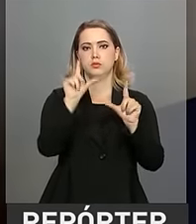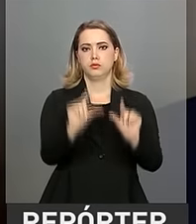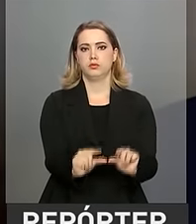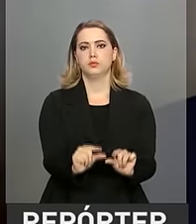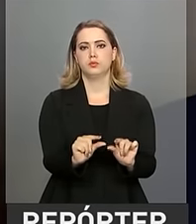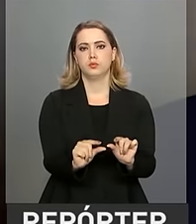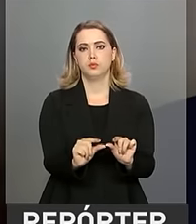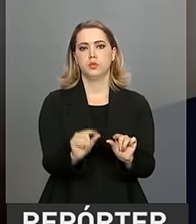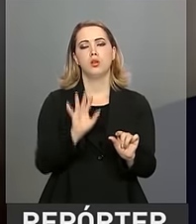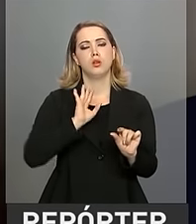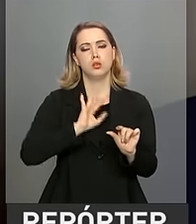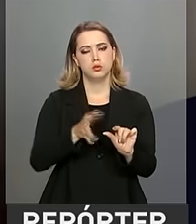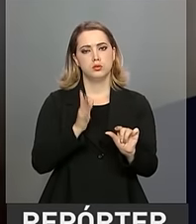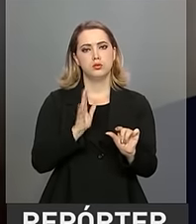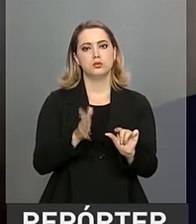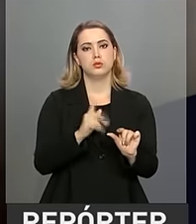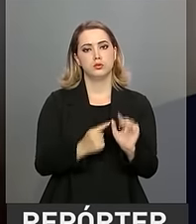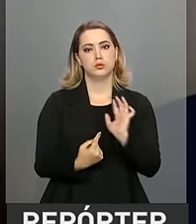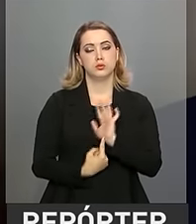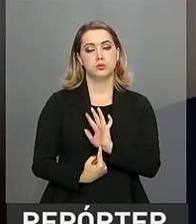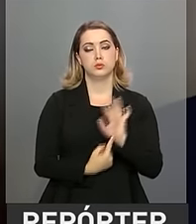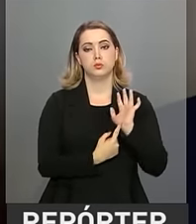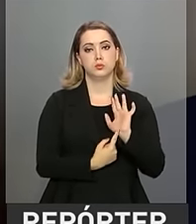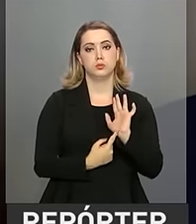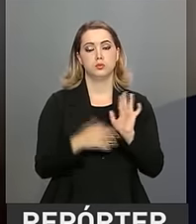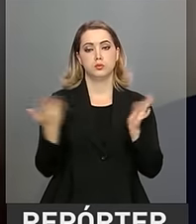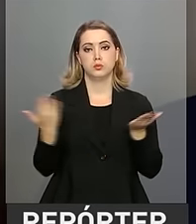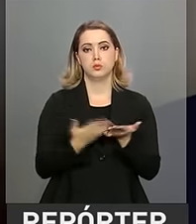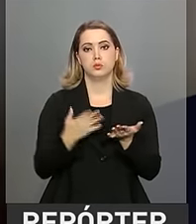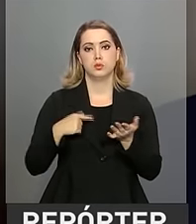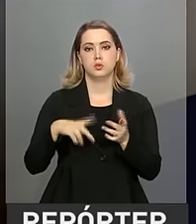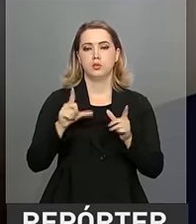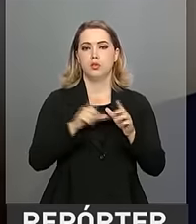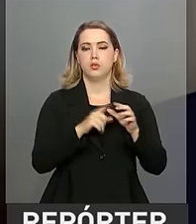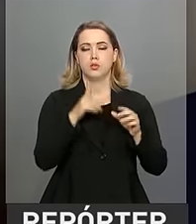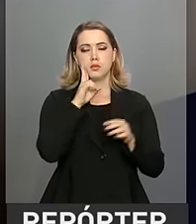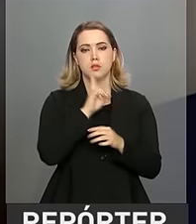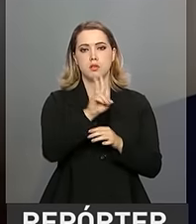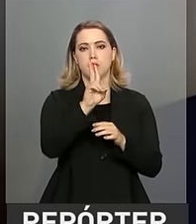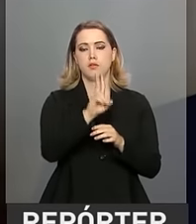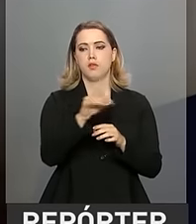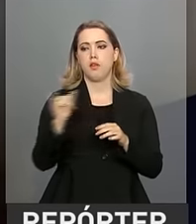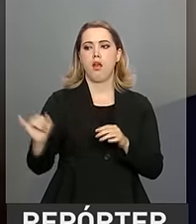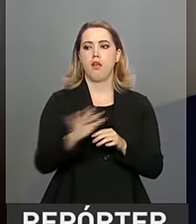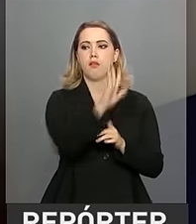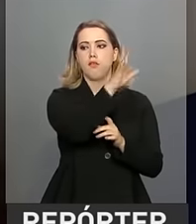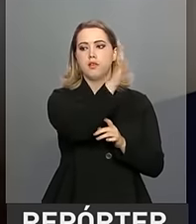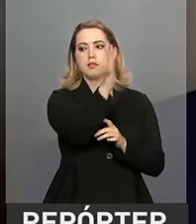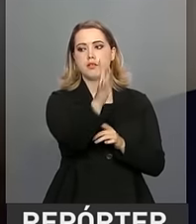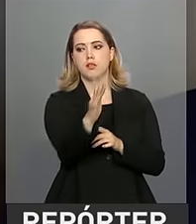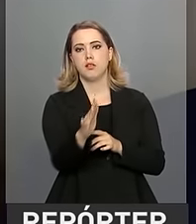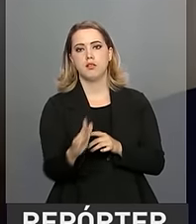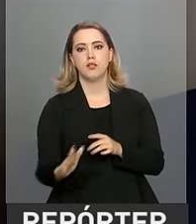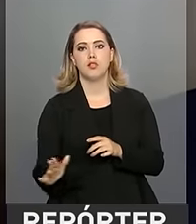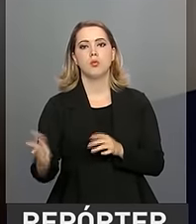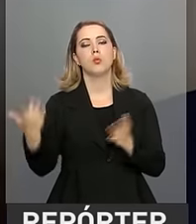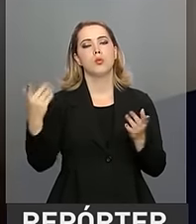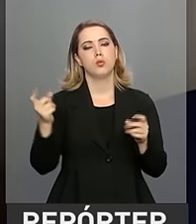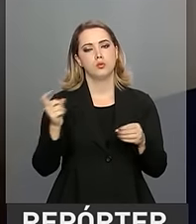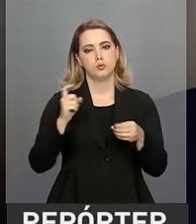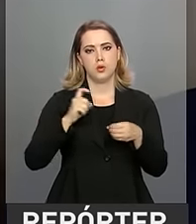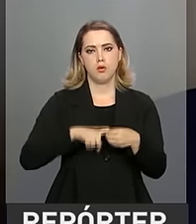já o cenário do mercado é de trajetória de queda da inflação para o centro da meta nos próximos